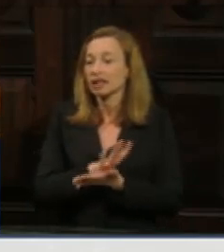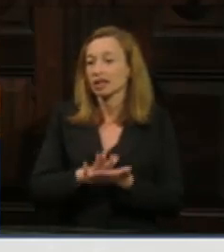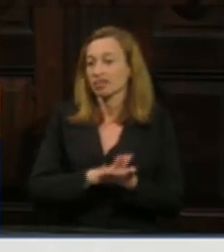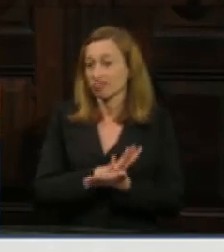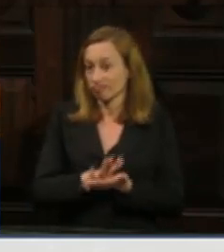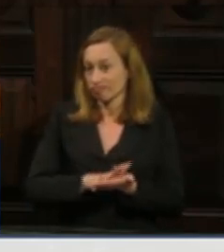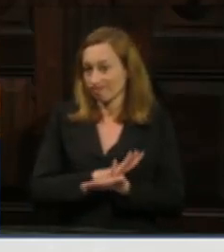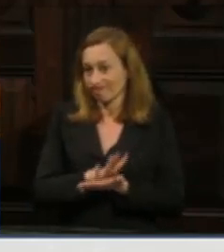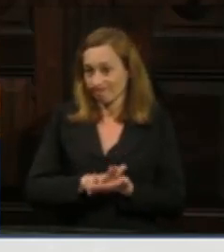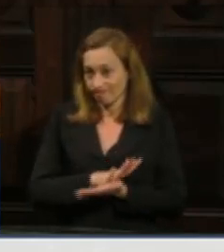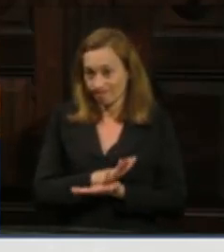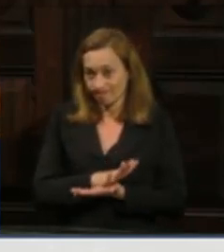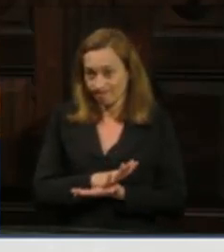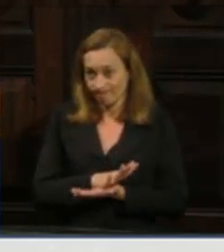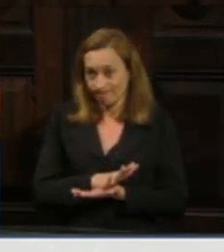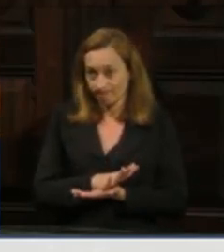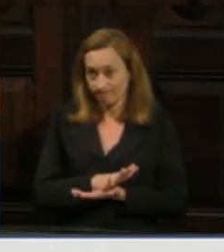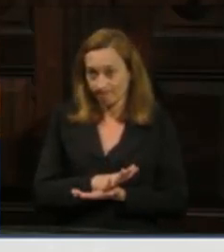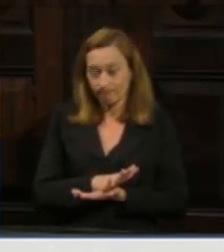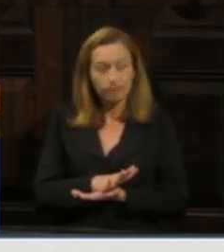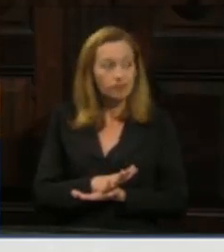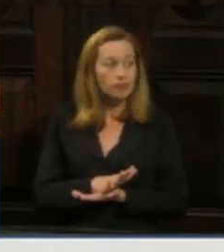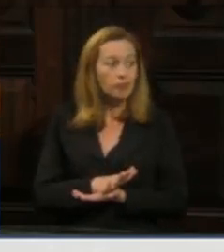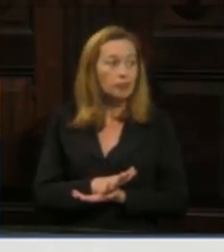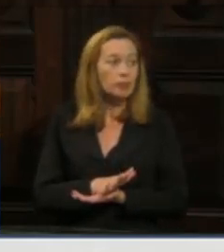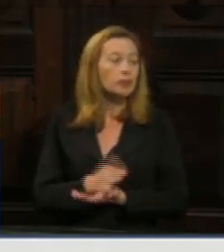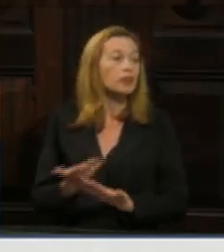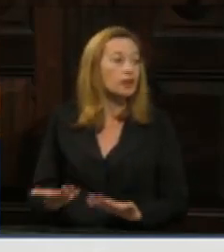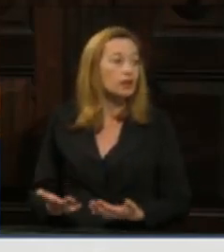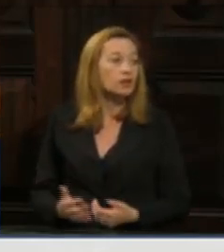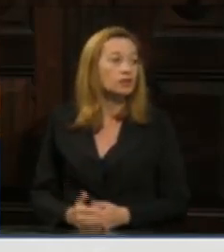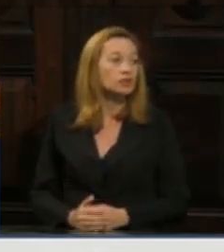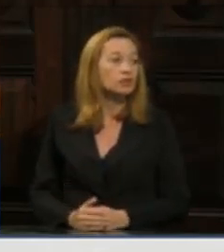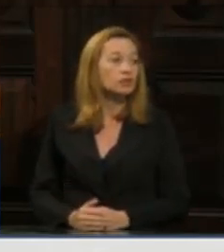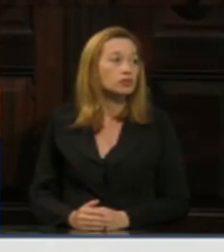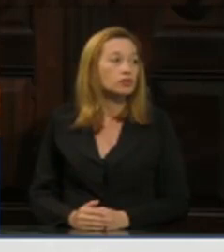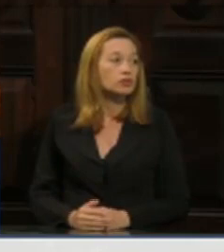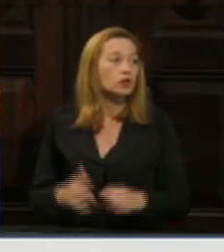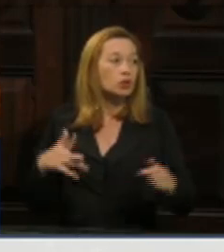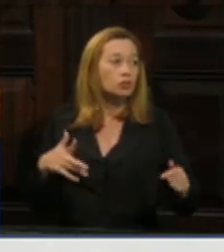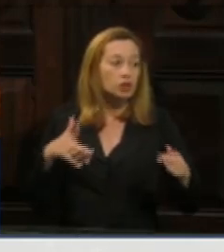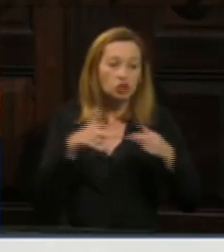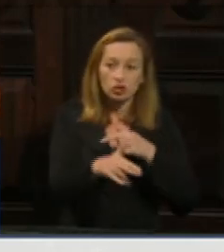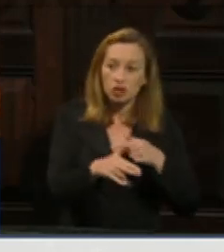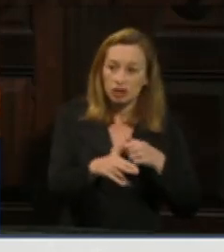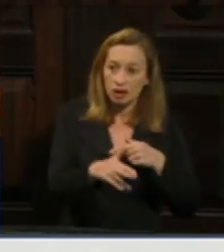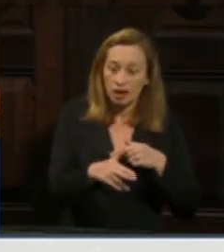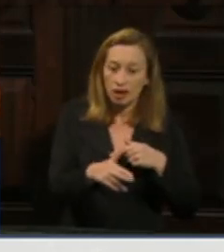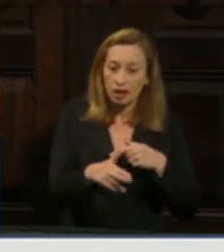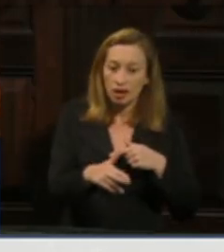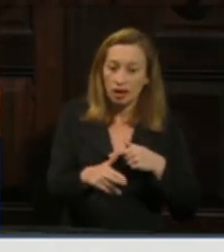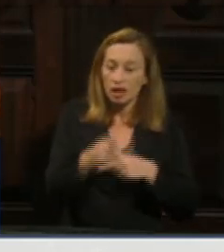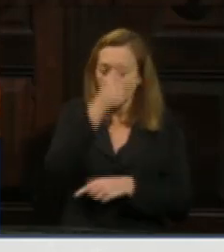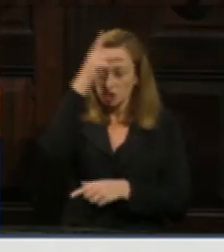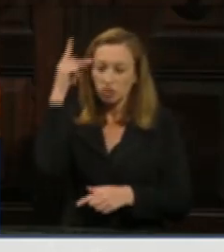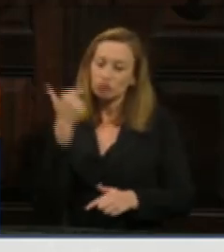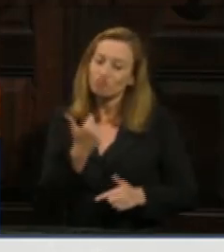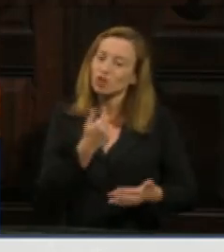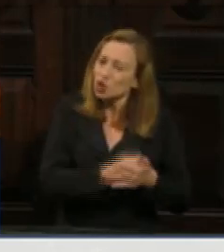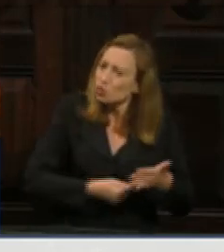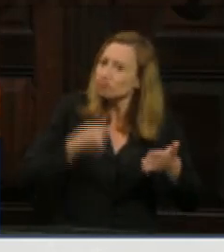queremos defender o que é errado. Ninguém quer defender o que é errado. Eu tenho a certeza que a imensa maioria dos que estão nessa